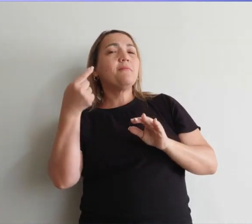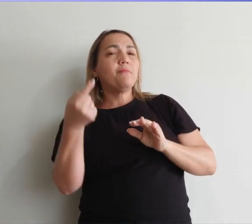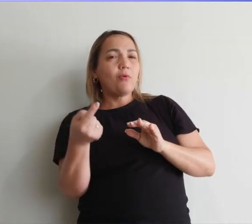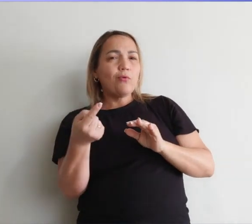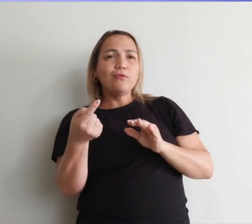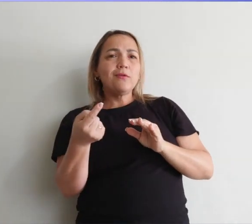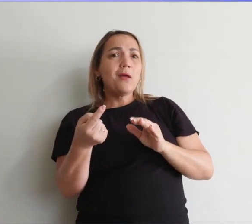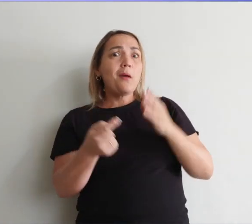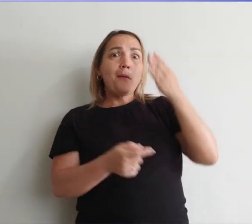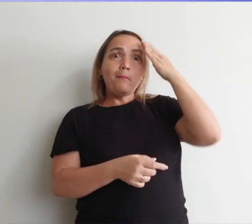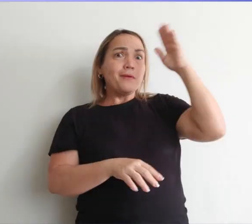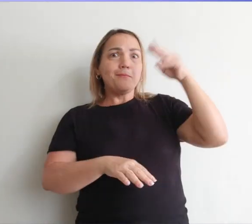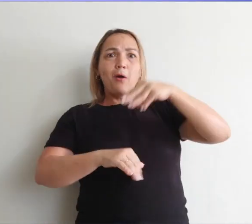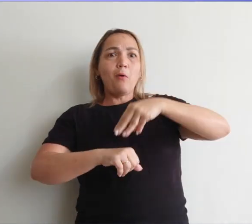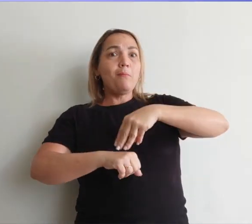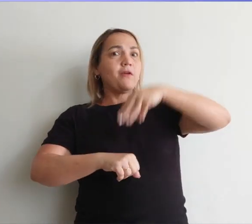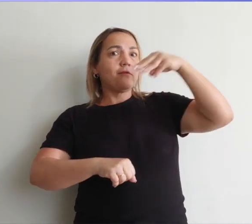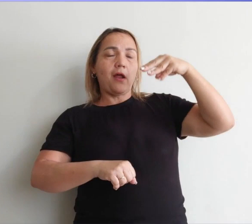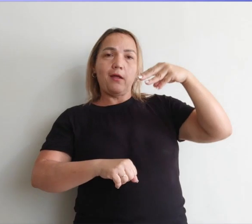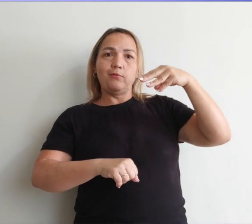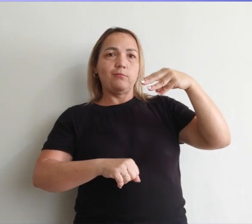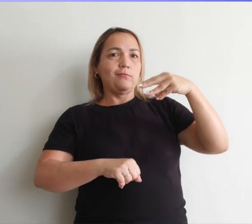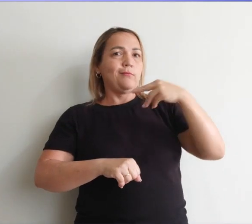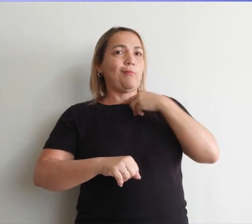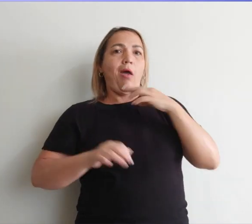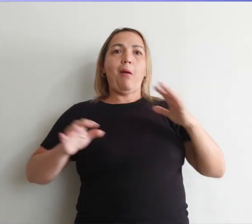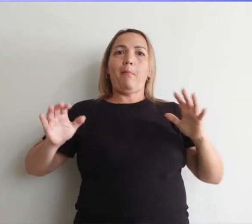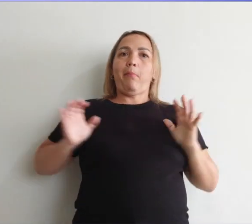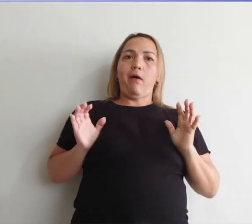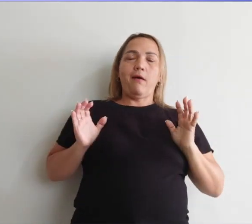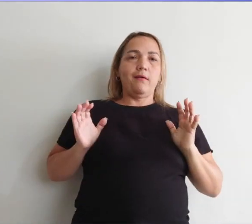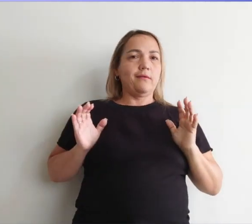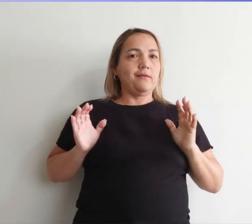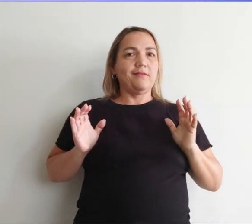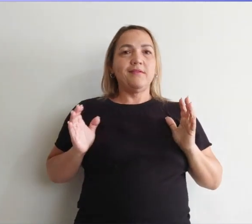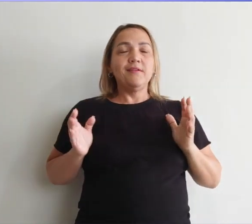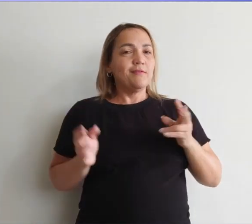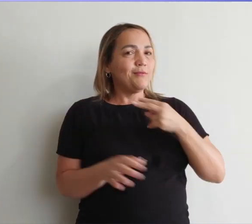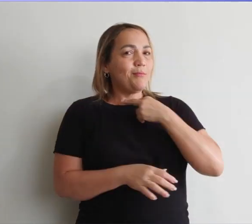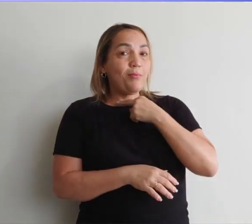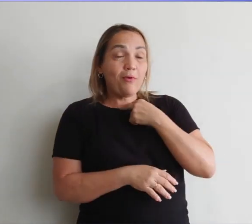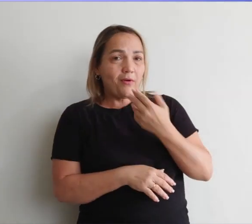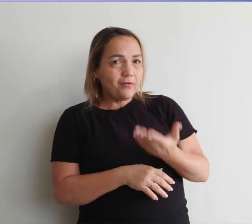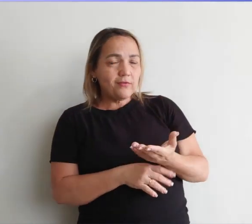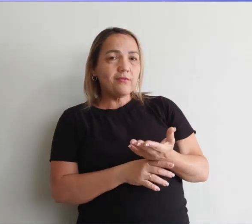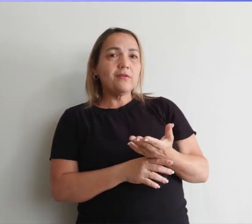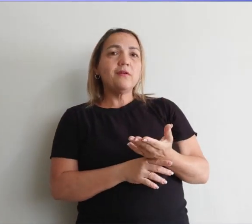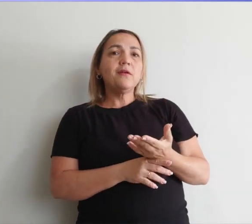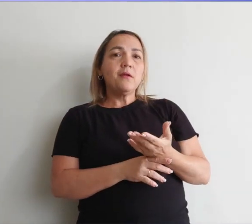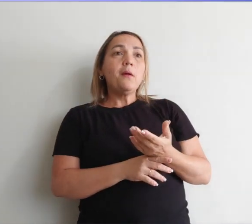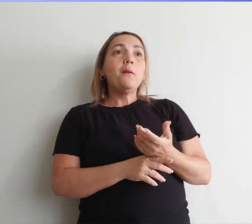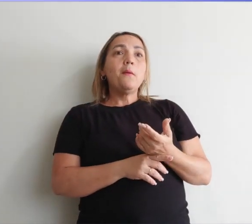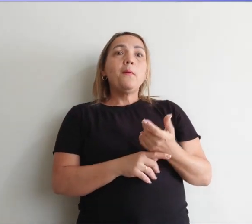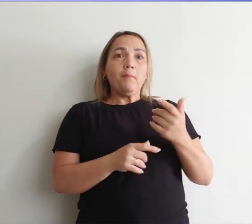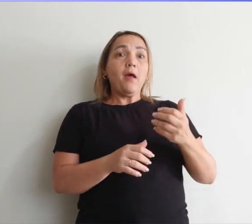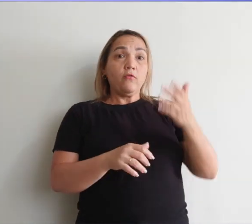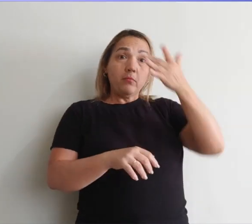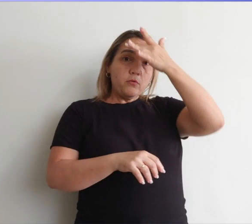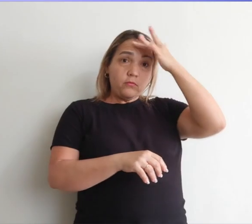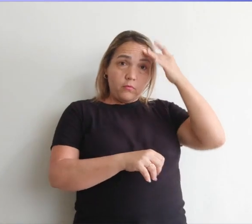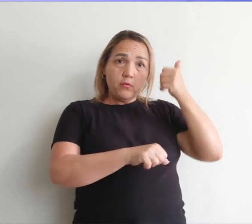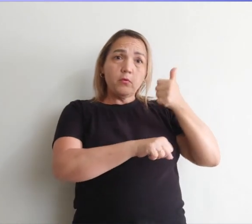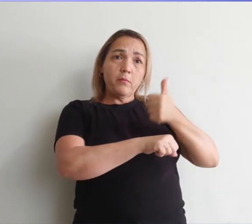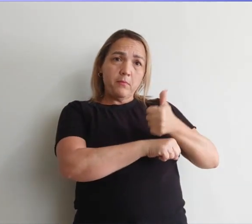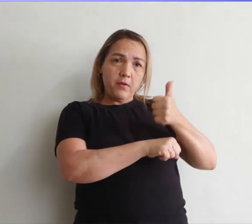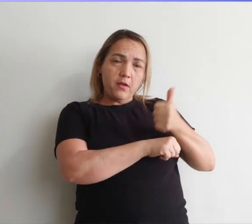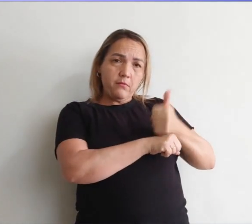que você, principalmente no mestrado, você não pode ficar dando bobeira, né? Você não pode ficar, como diz, principalmente assim, fazer uma analogia o pessoal de primeiro período,